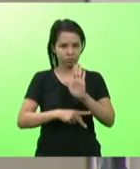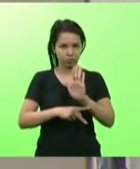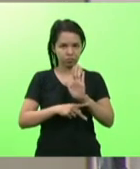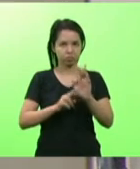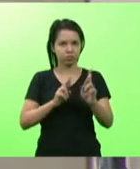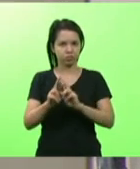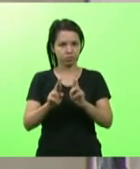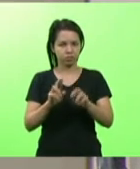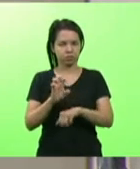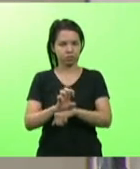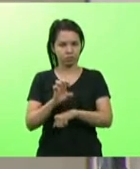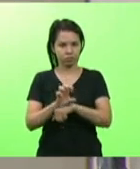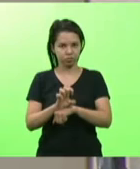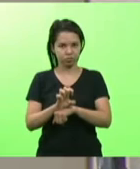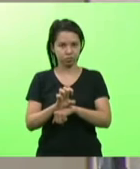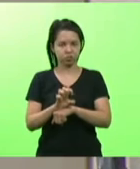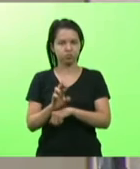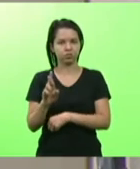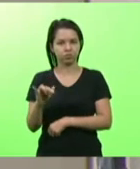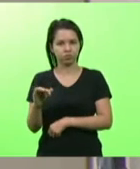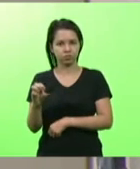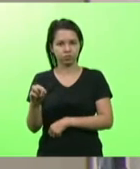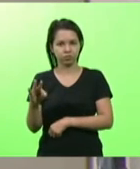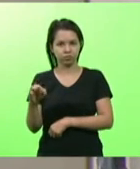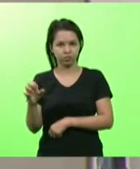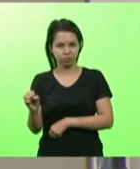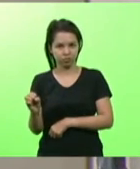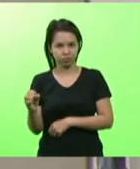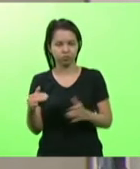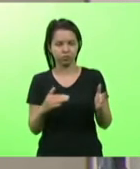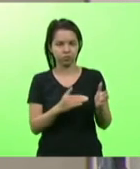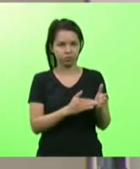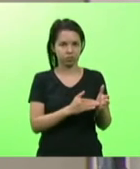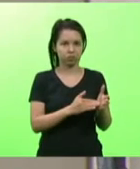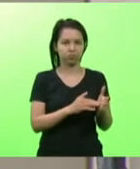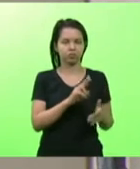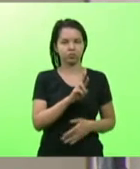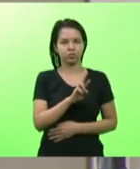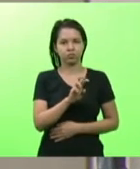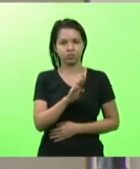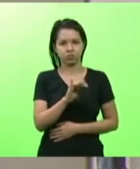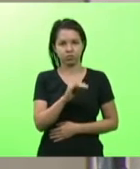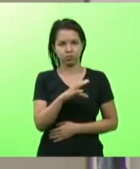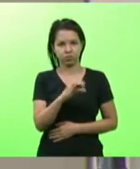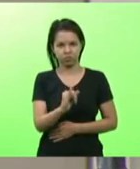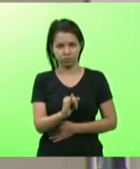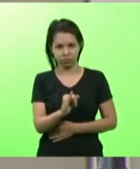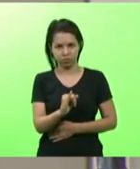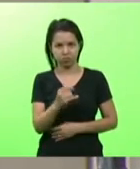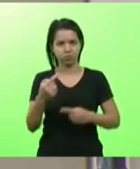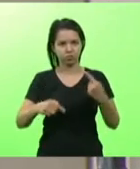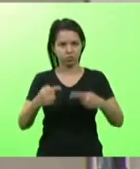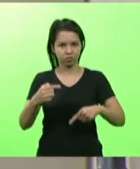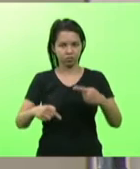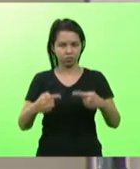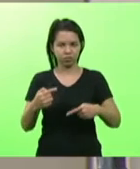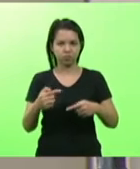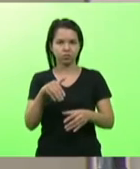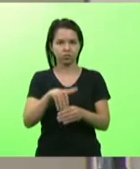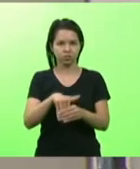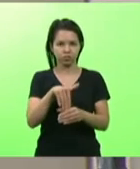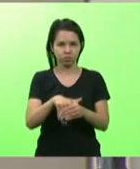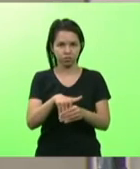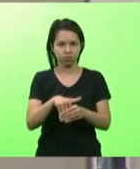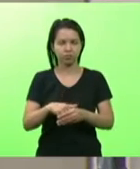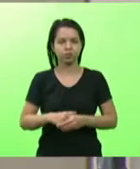entre os municípios de Rio Rufino e Urubici é isso em não havendo Quem Queira discutir em votação deputados que aprovam permaneçam